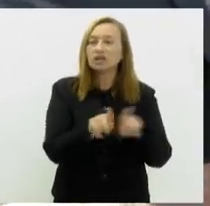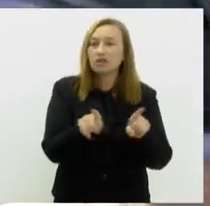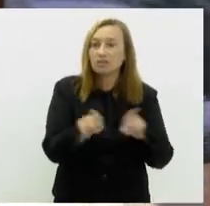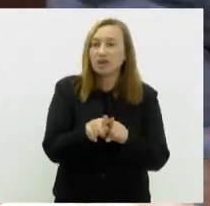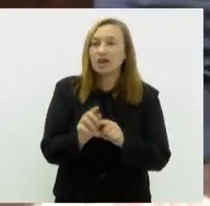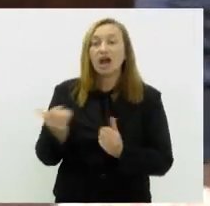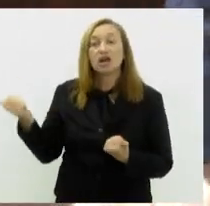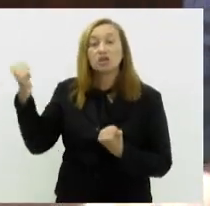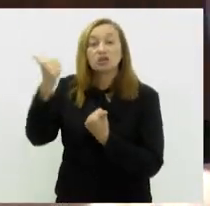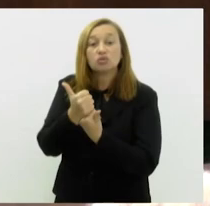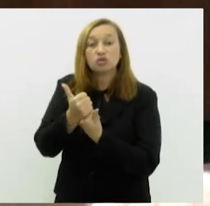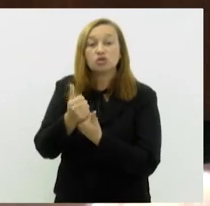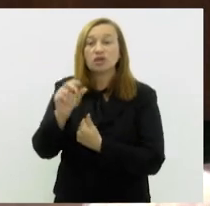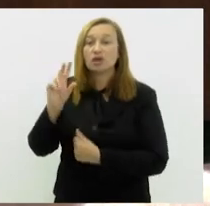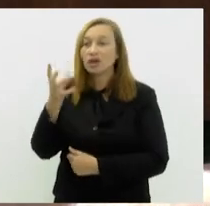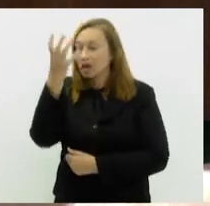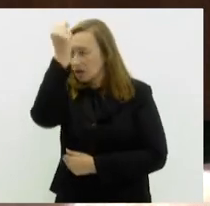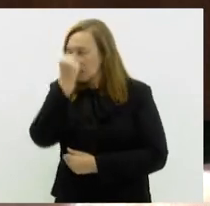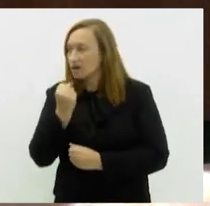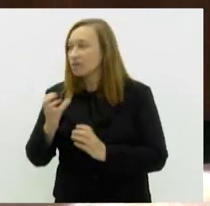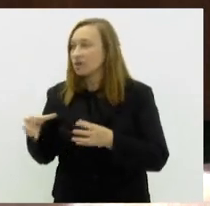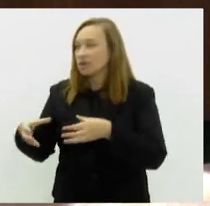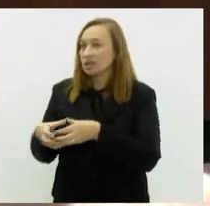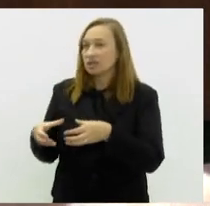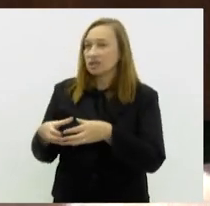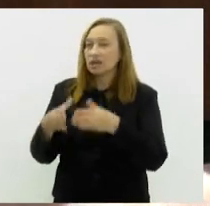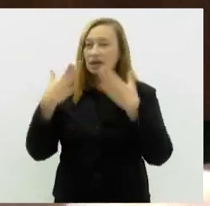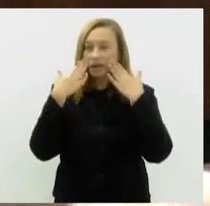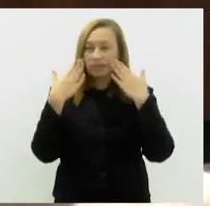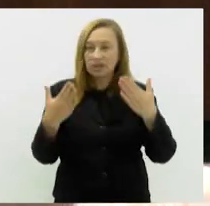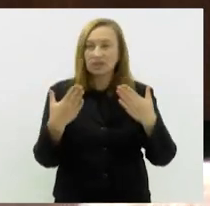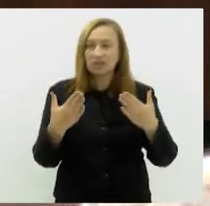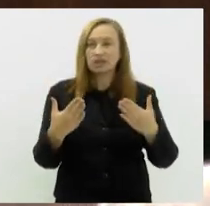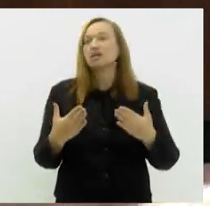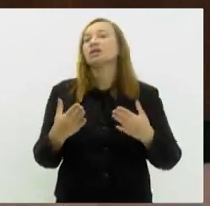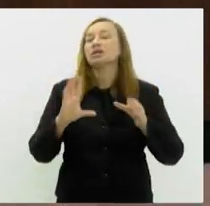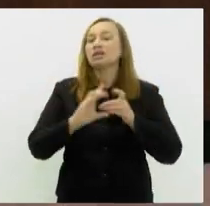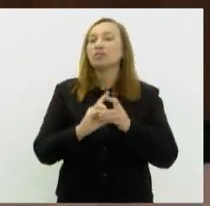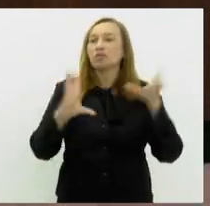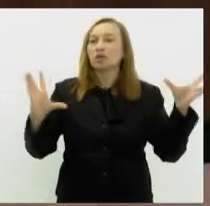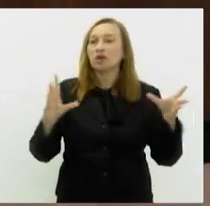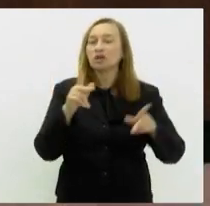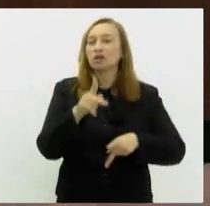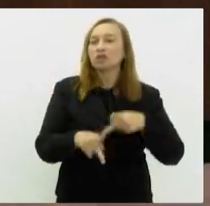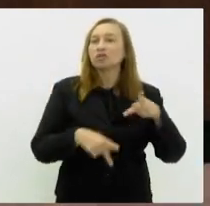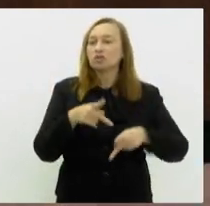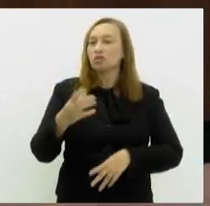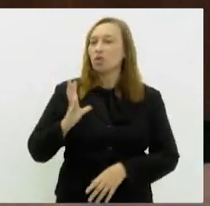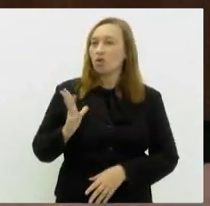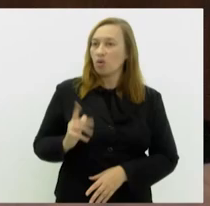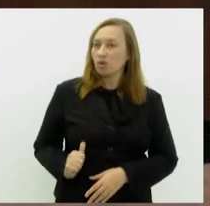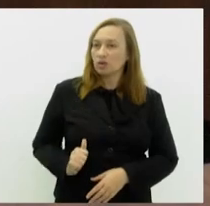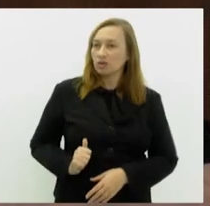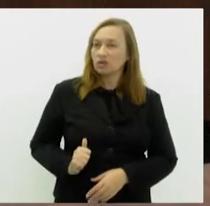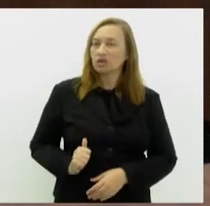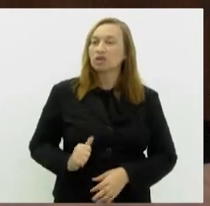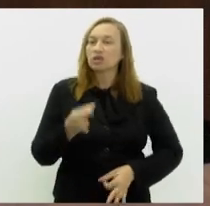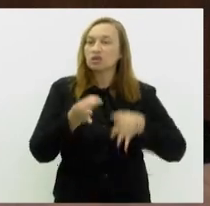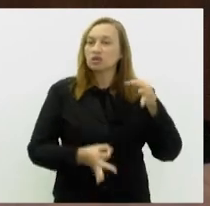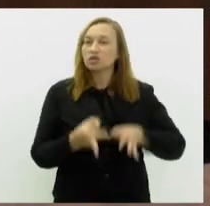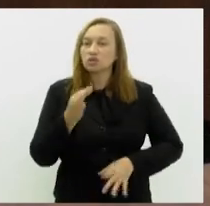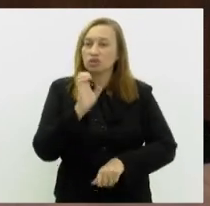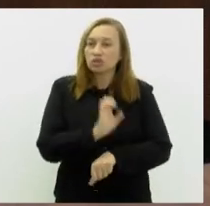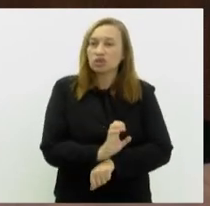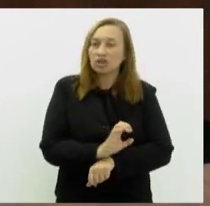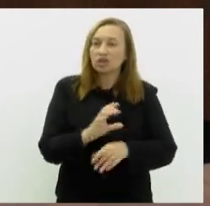também por uma representação democrática do povo palestino para ter o seu justo Estado